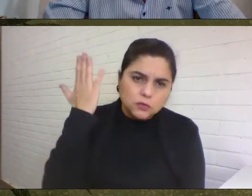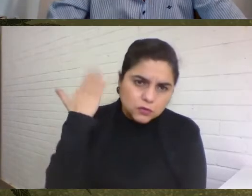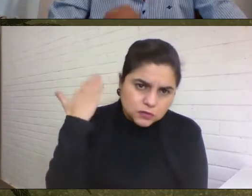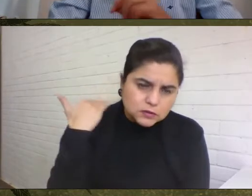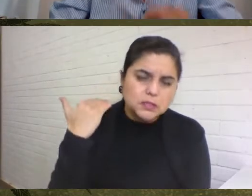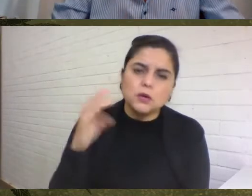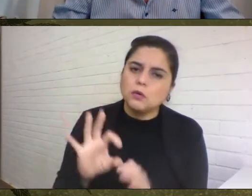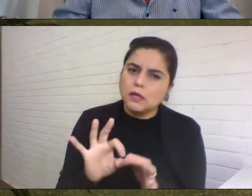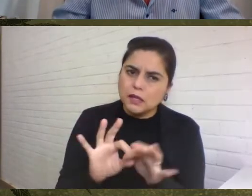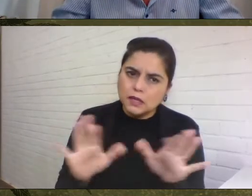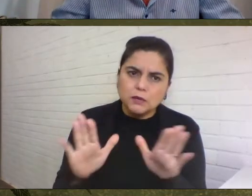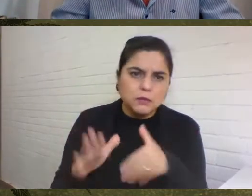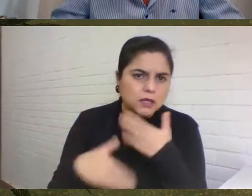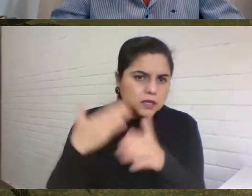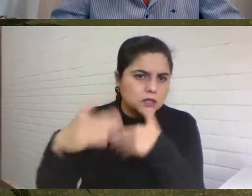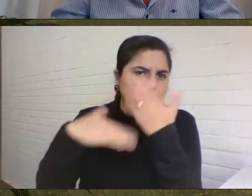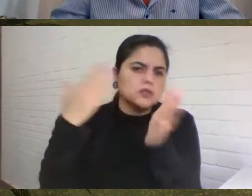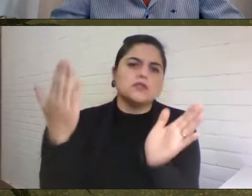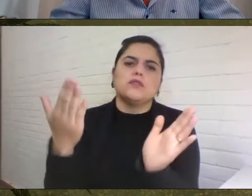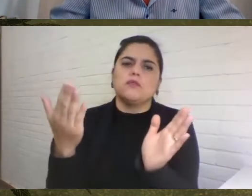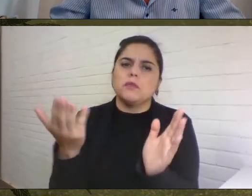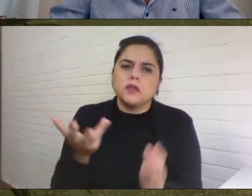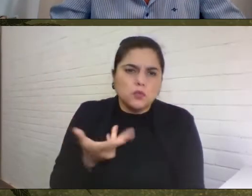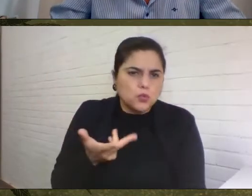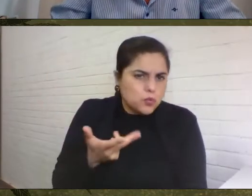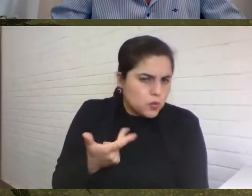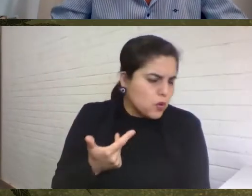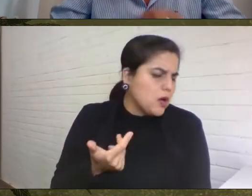desenvolvimento muito mais ágil e muito mais,